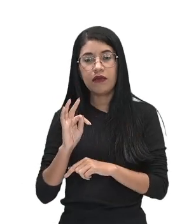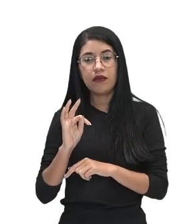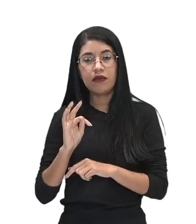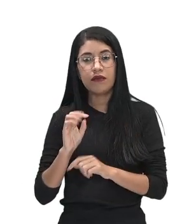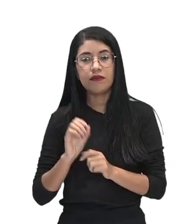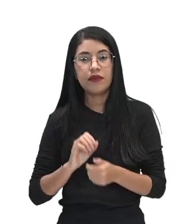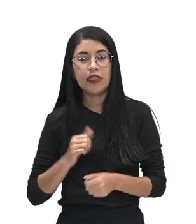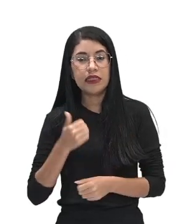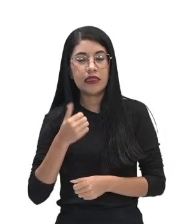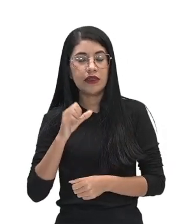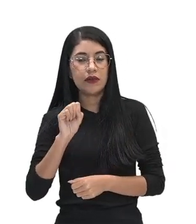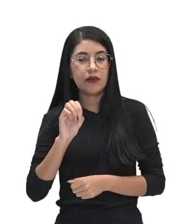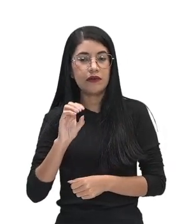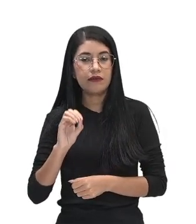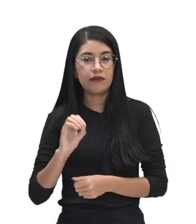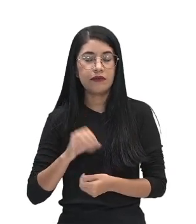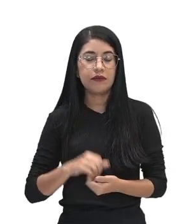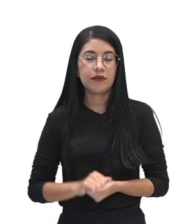é 180.